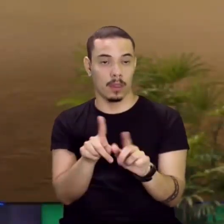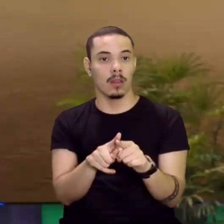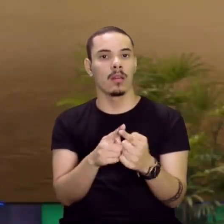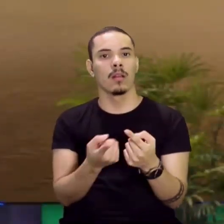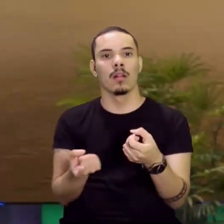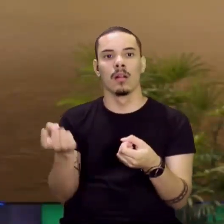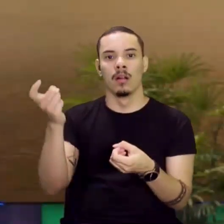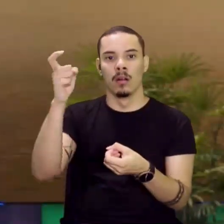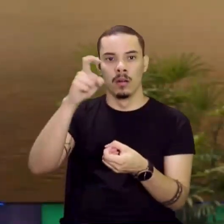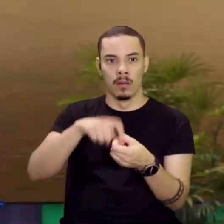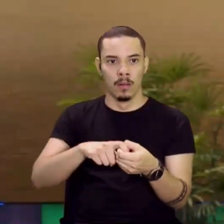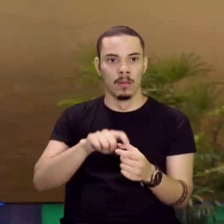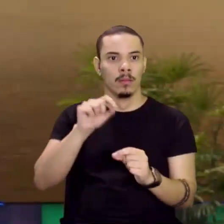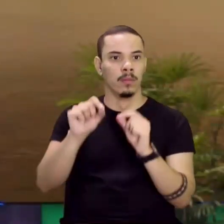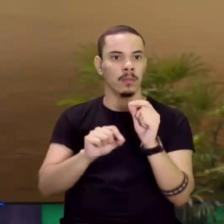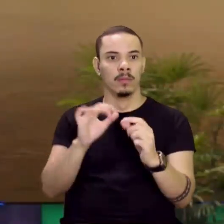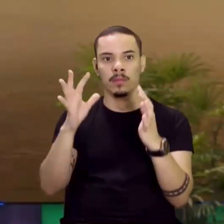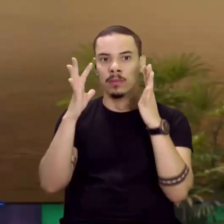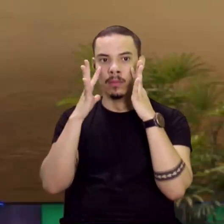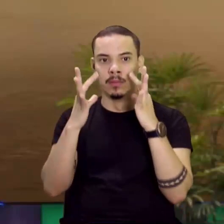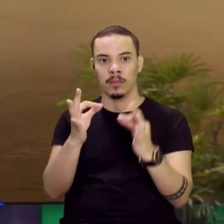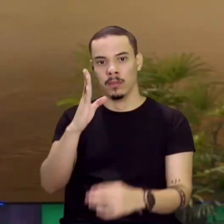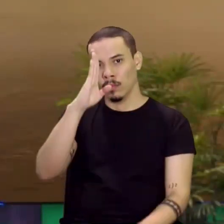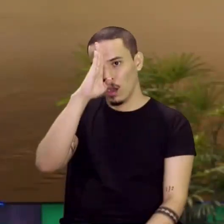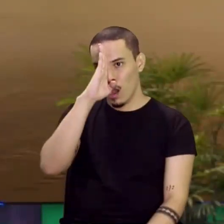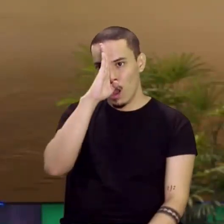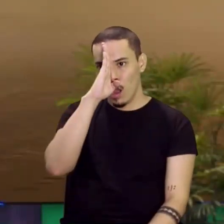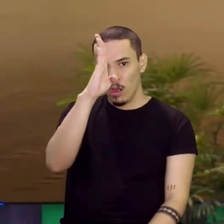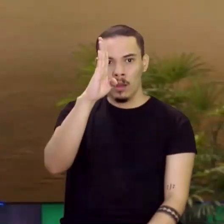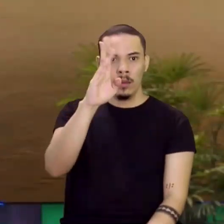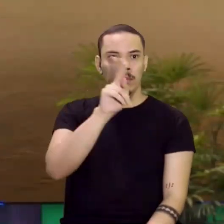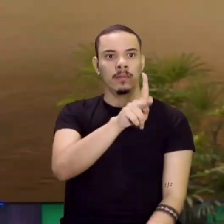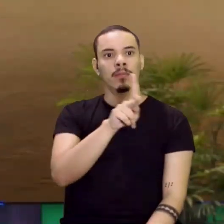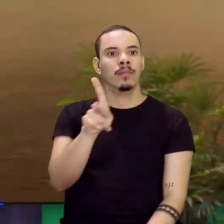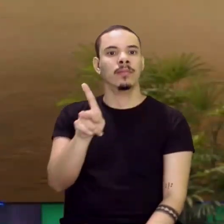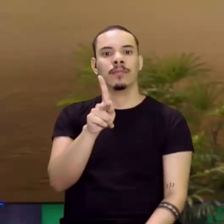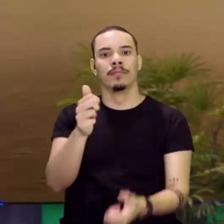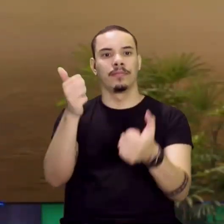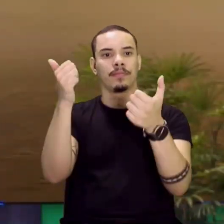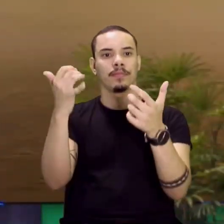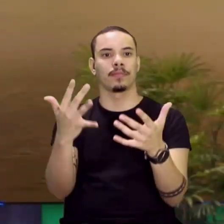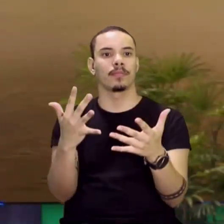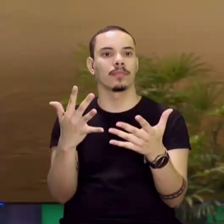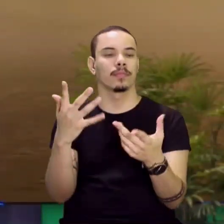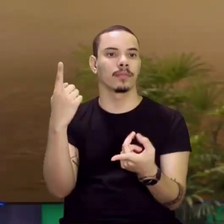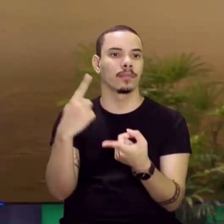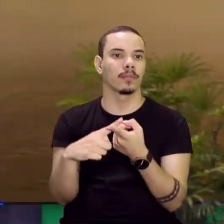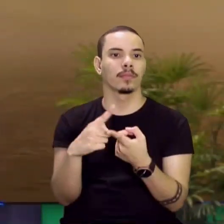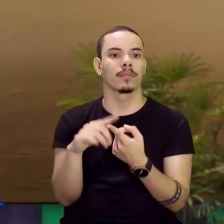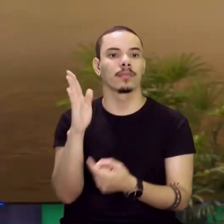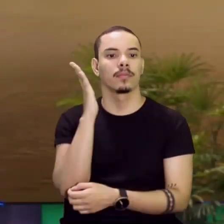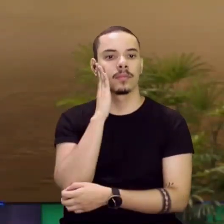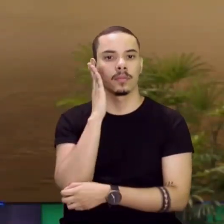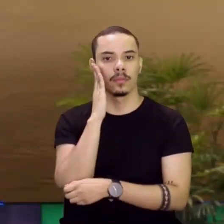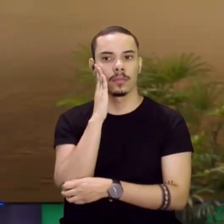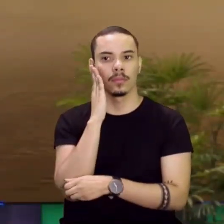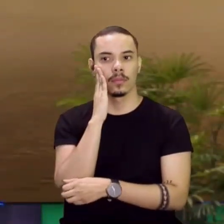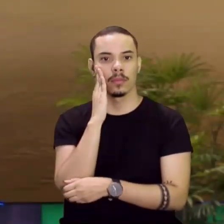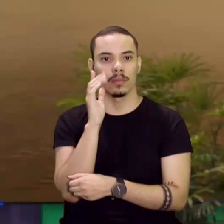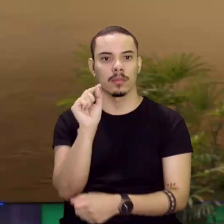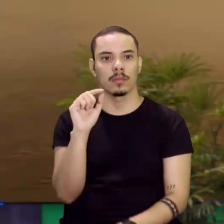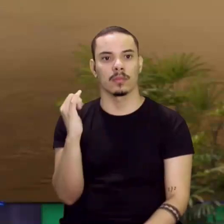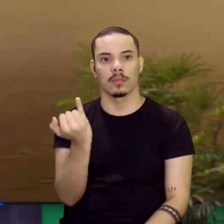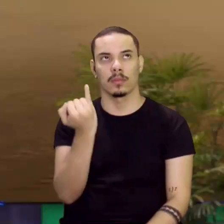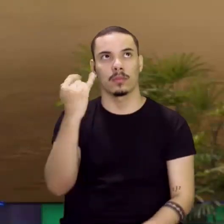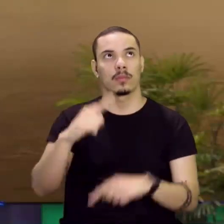vamos voltar ao que nos interessa. Professor, fale. Por que saber a importância